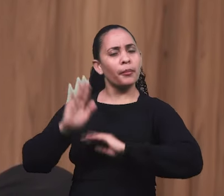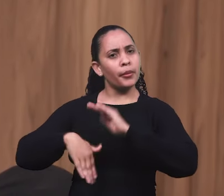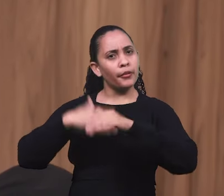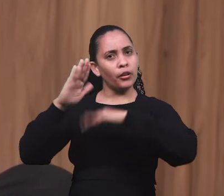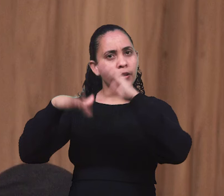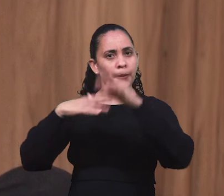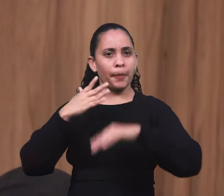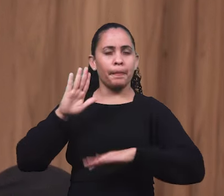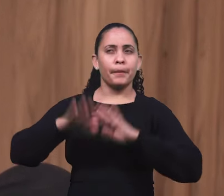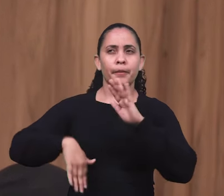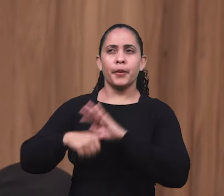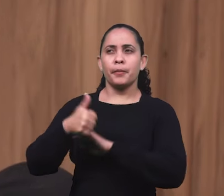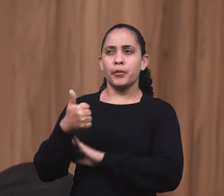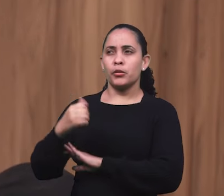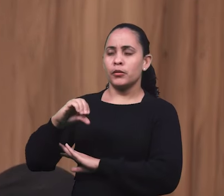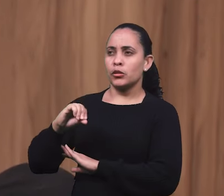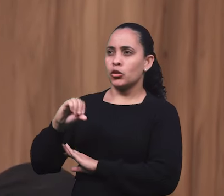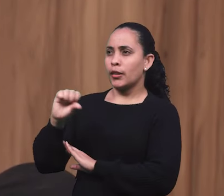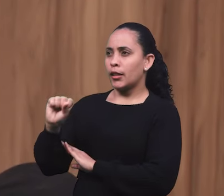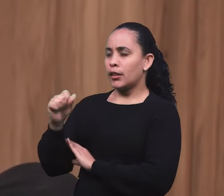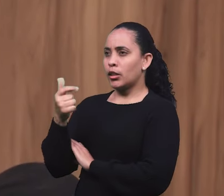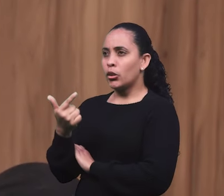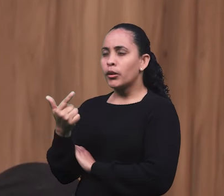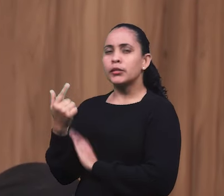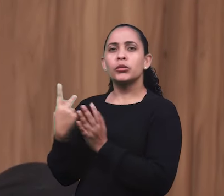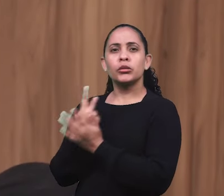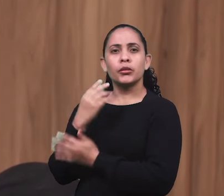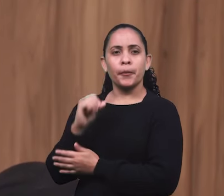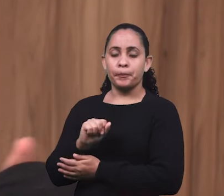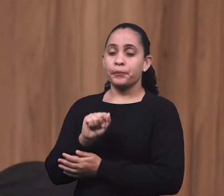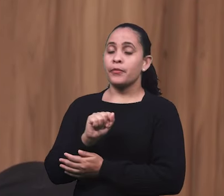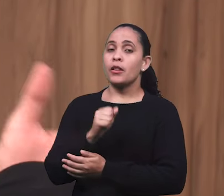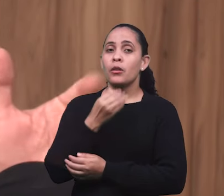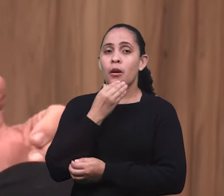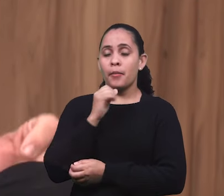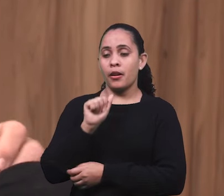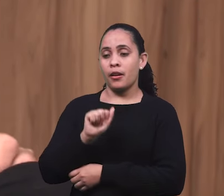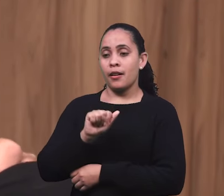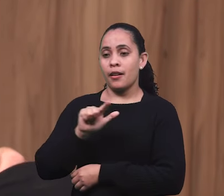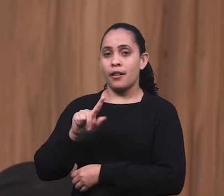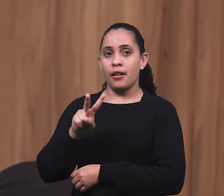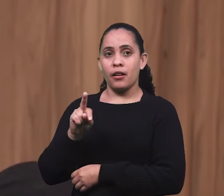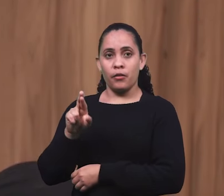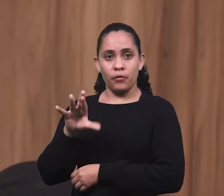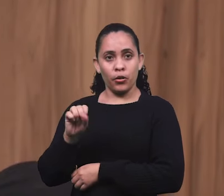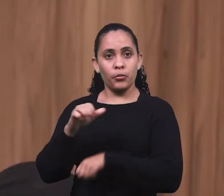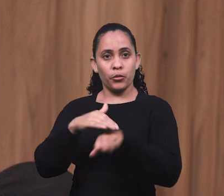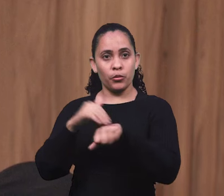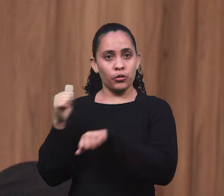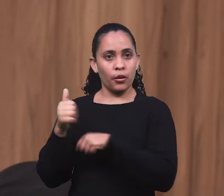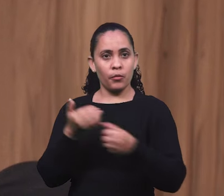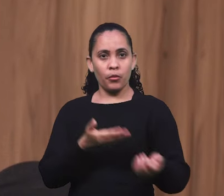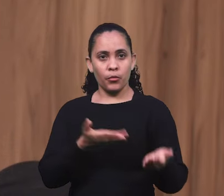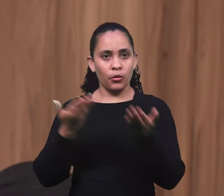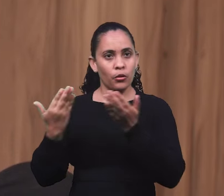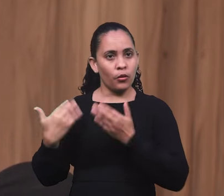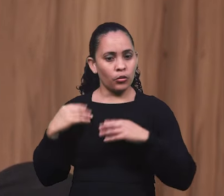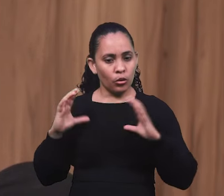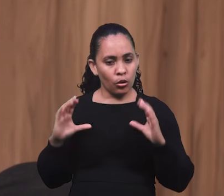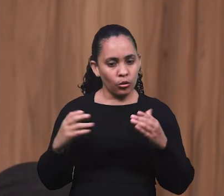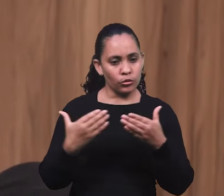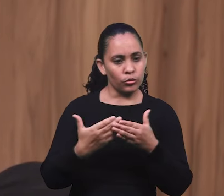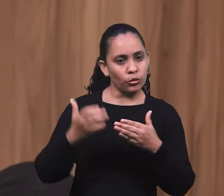em 1992, o Álvaro Abreu me chamou para fazer parte da Tec Vitória. E junto